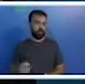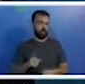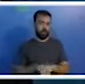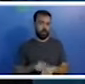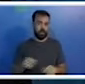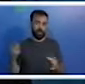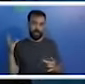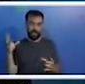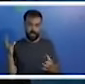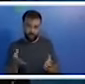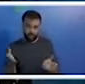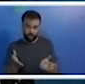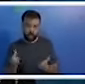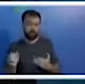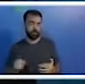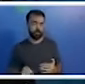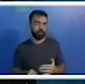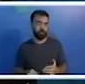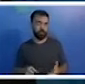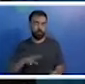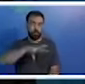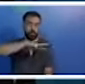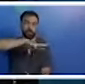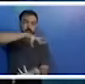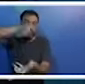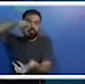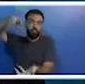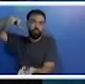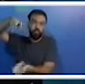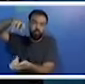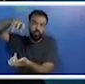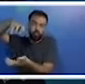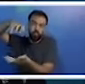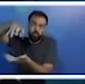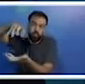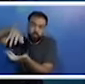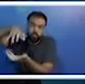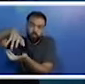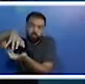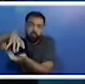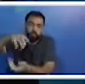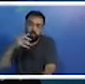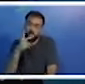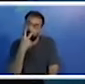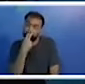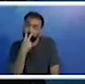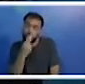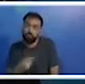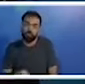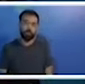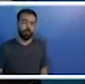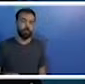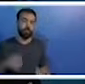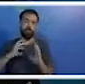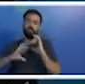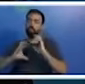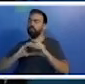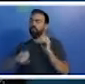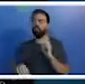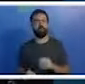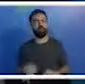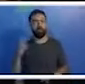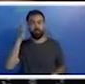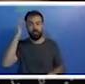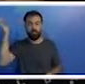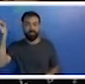então Parece que o mundo reduziu o tamanho porque os nossos contatos na nossa conexão a nossa comunicação com